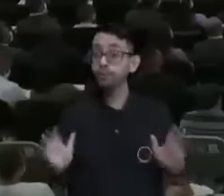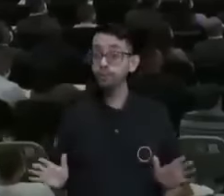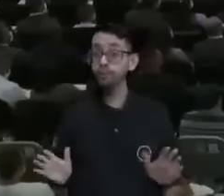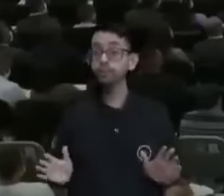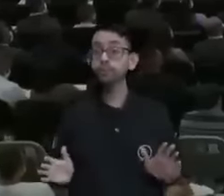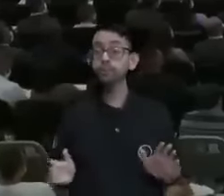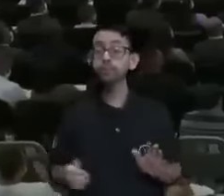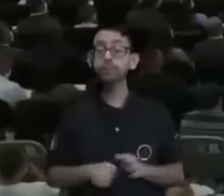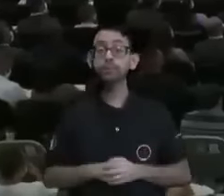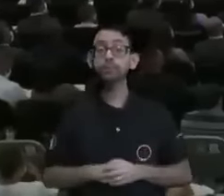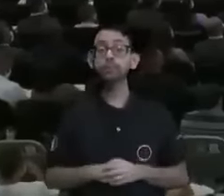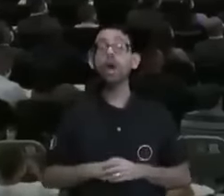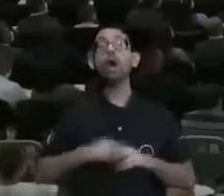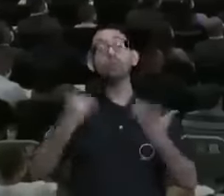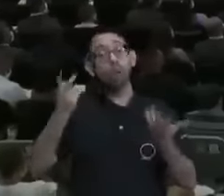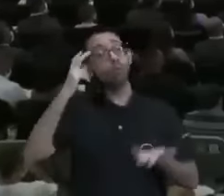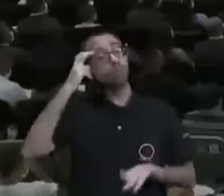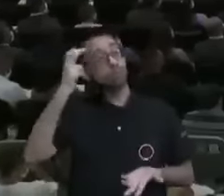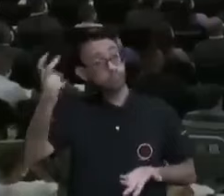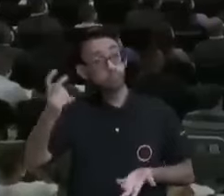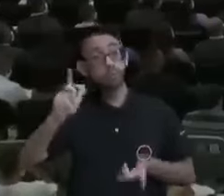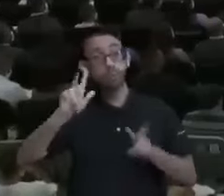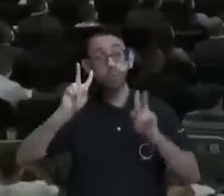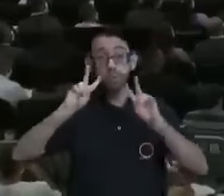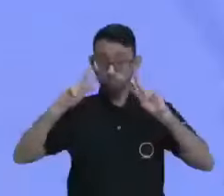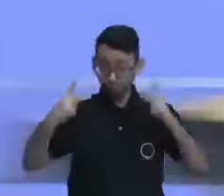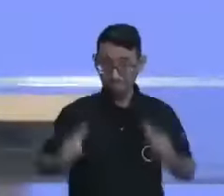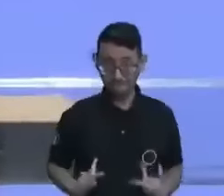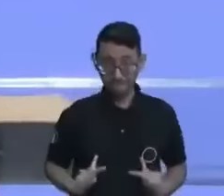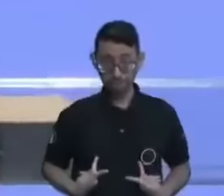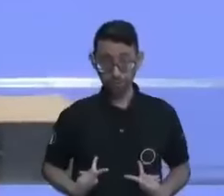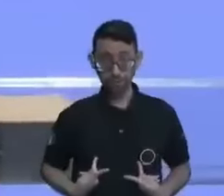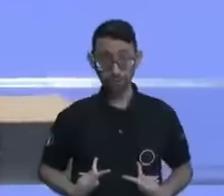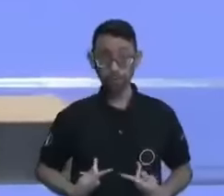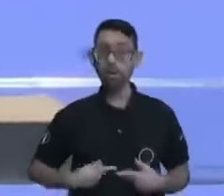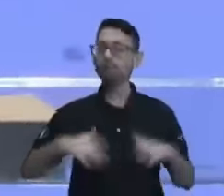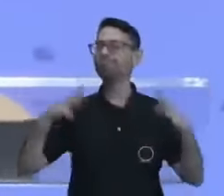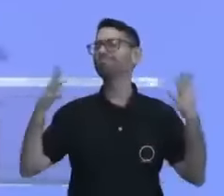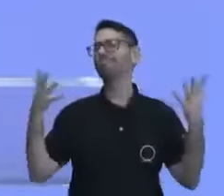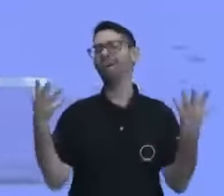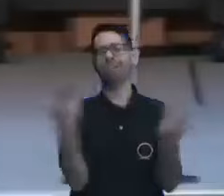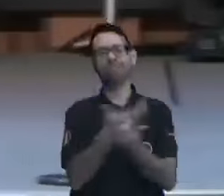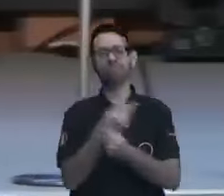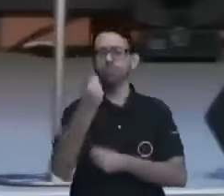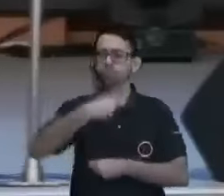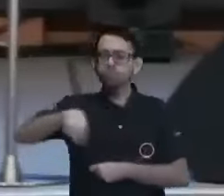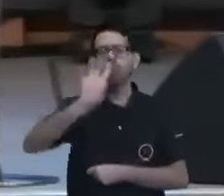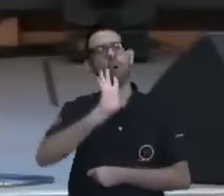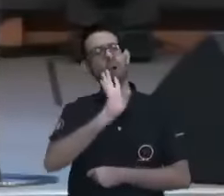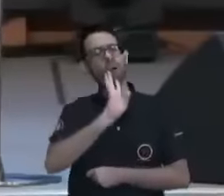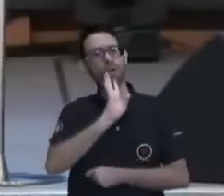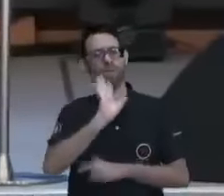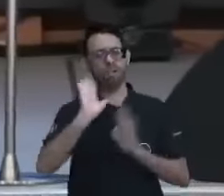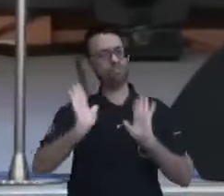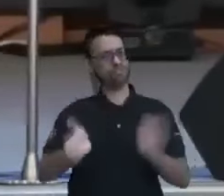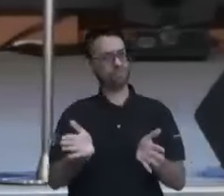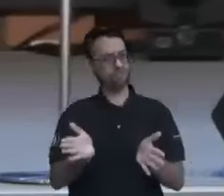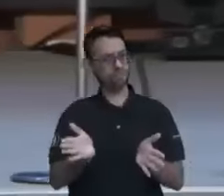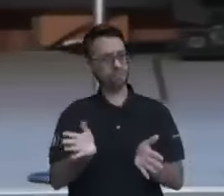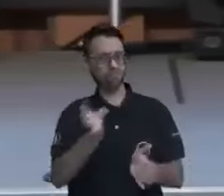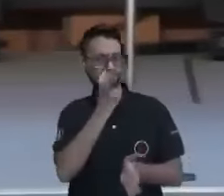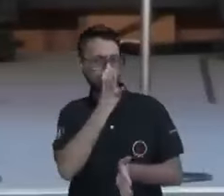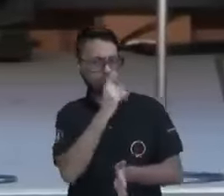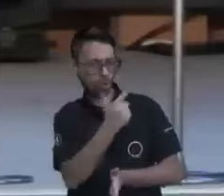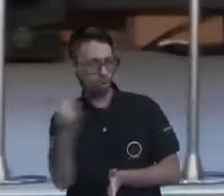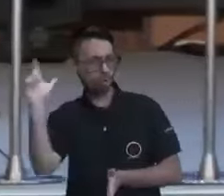então a mente humana é algo incrível vocês já sabem já ouviram de outros pastores e já ouviram dizer